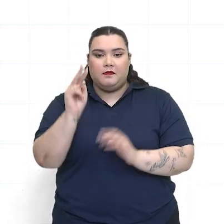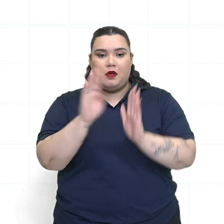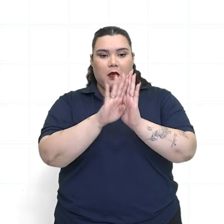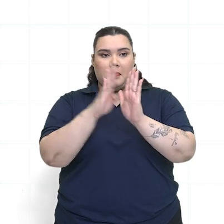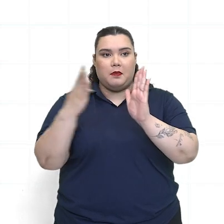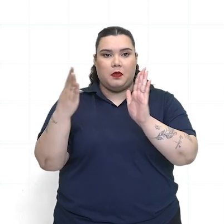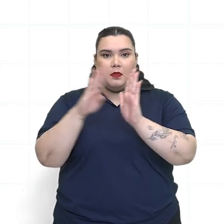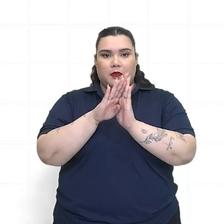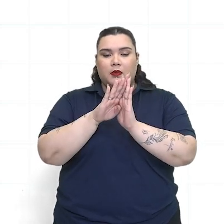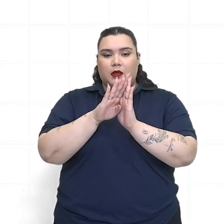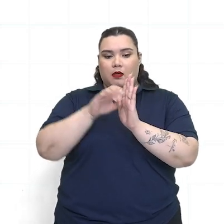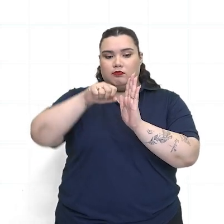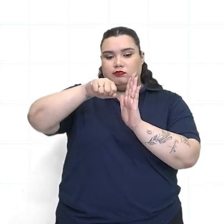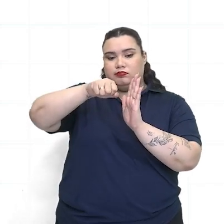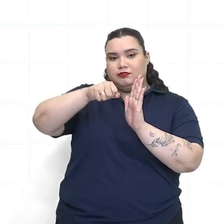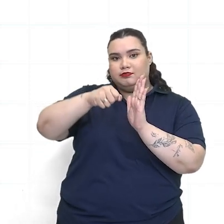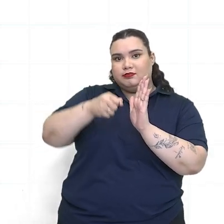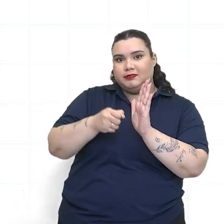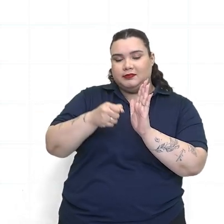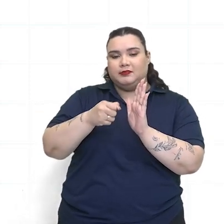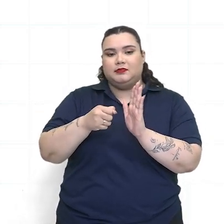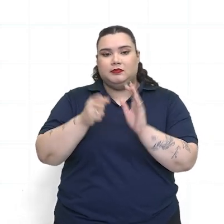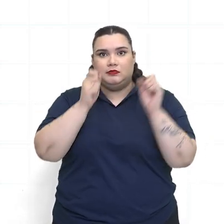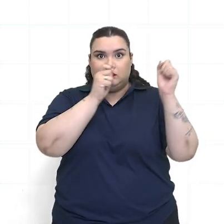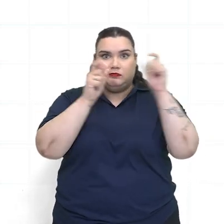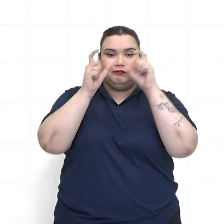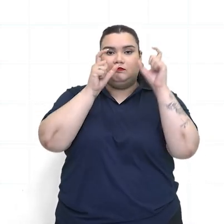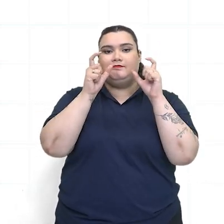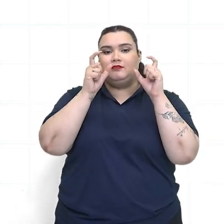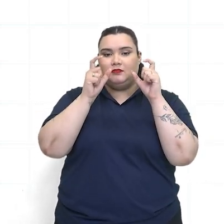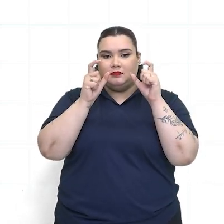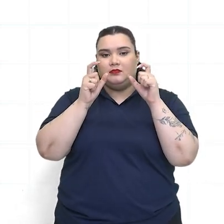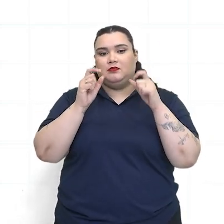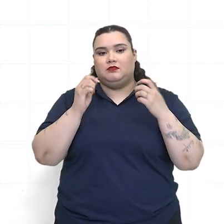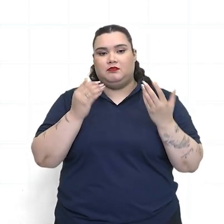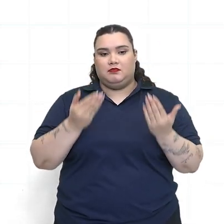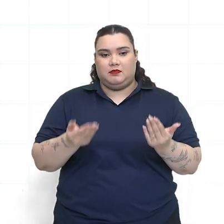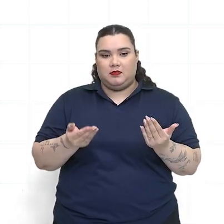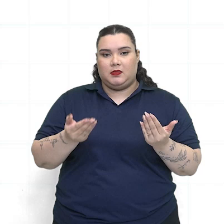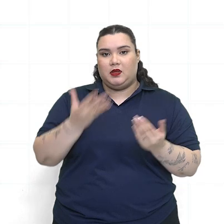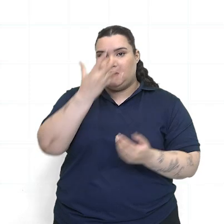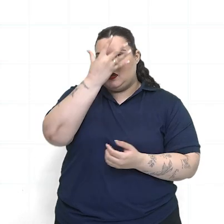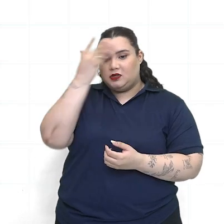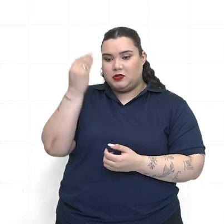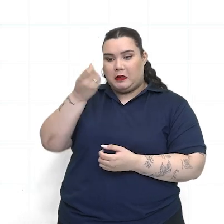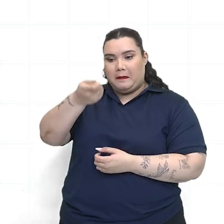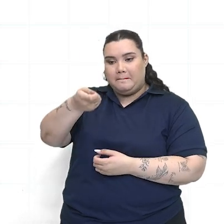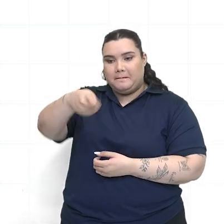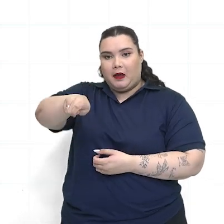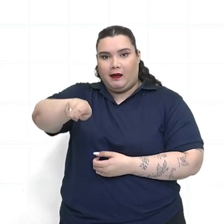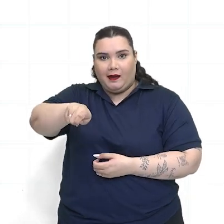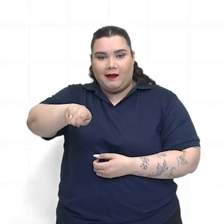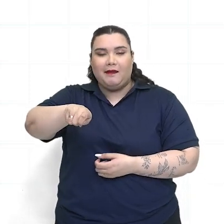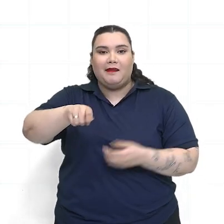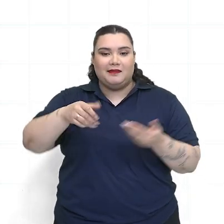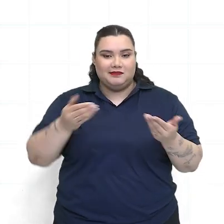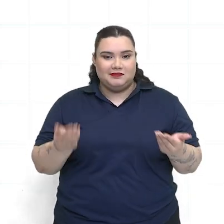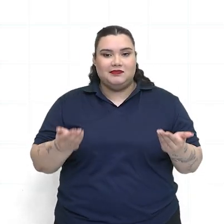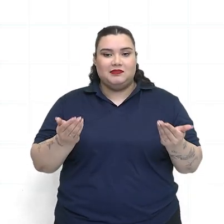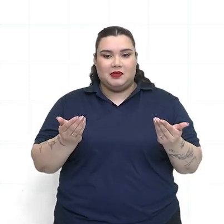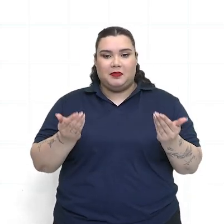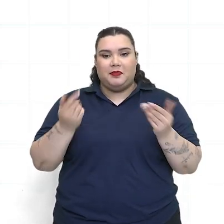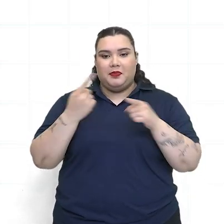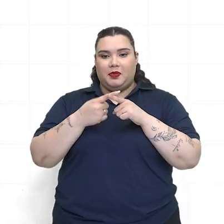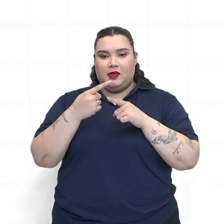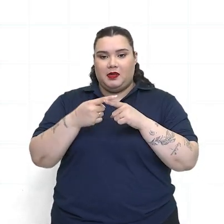virando. Então, observe aqui que a pessoa, com certeza, esqueceu de trancar o banheiro, né? Porque quando